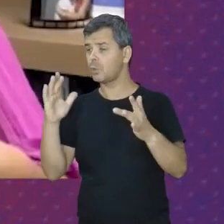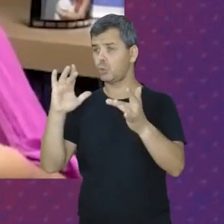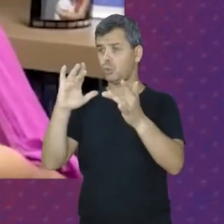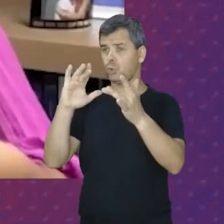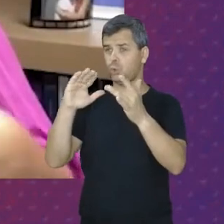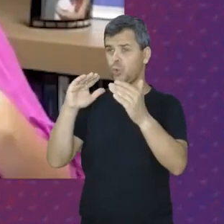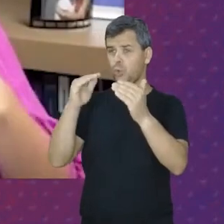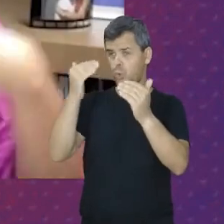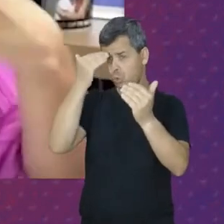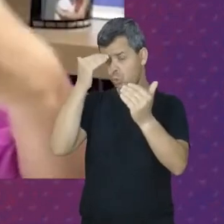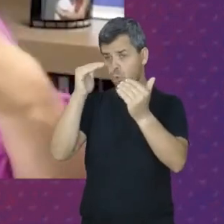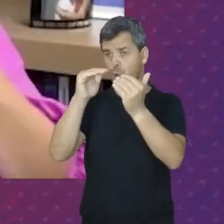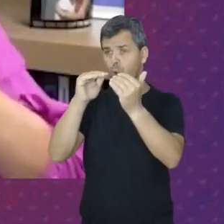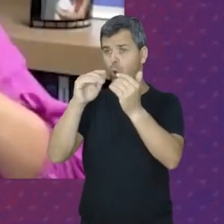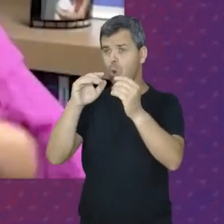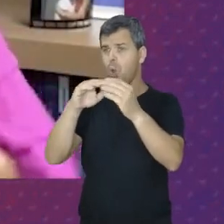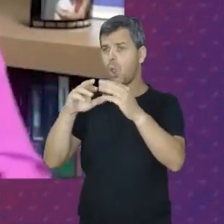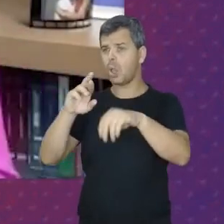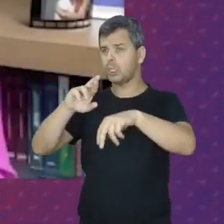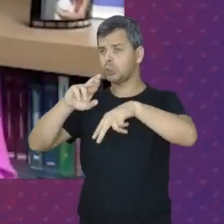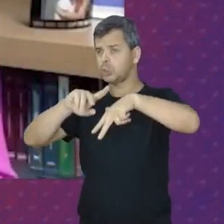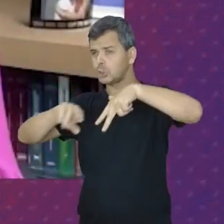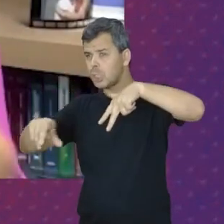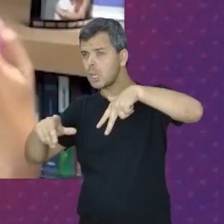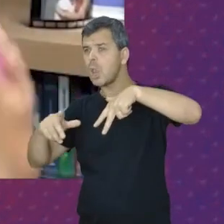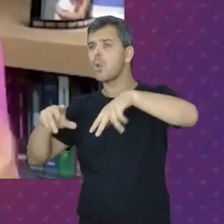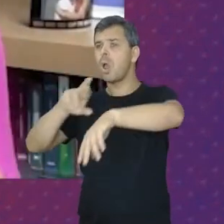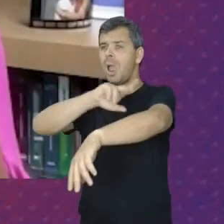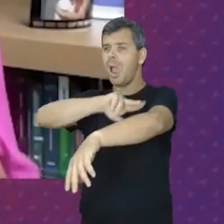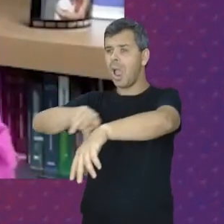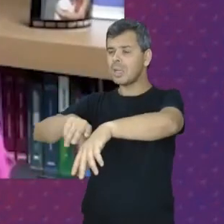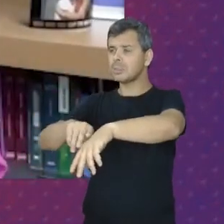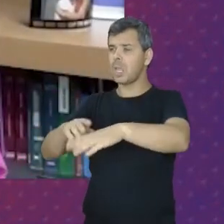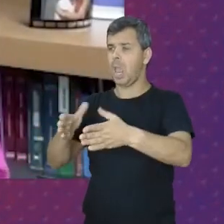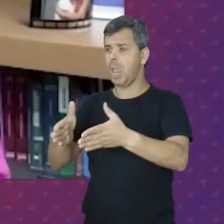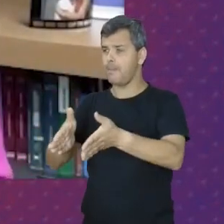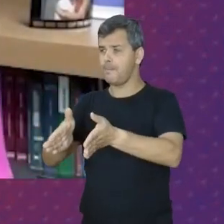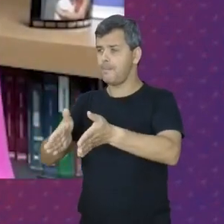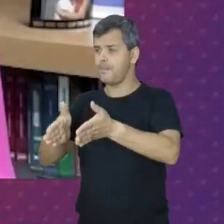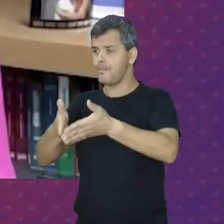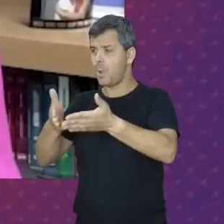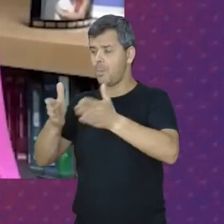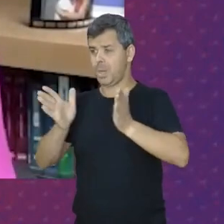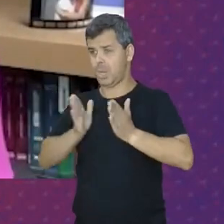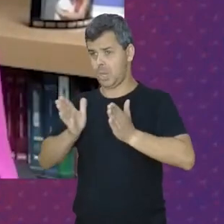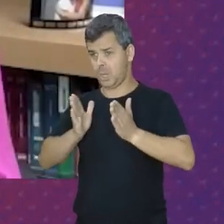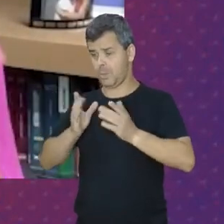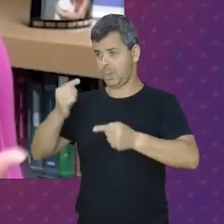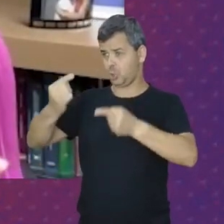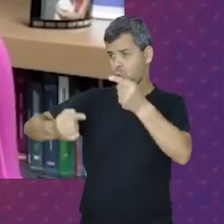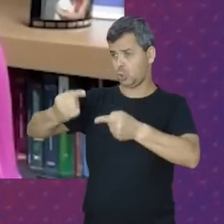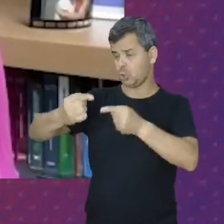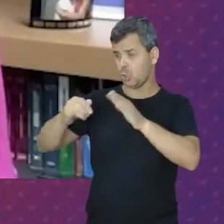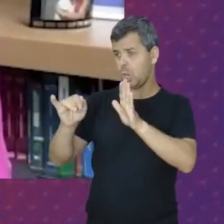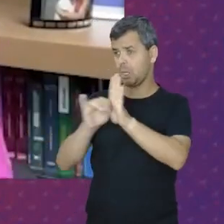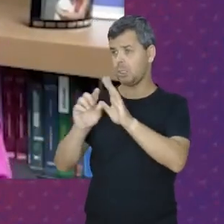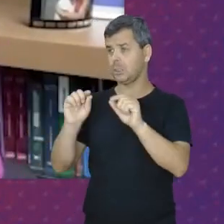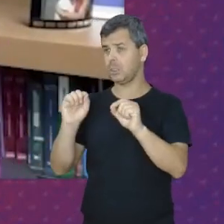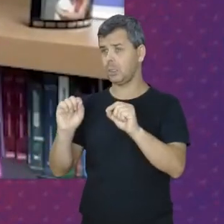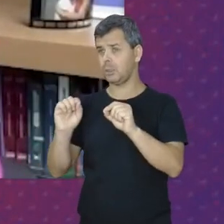combina com gênero, raça e classe, né, quando você desce um pouco mais para discutir a